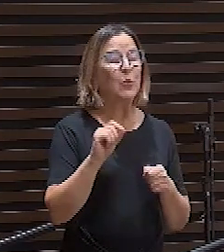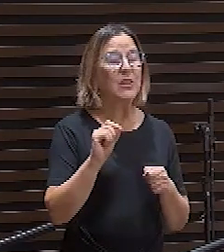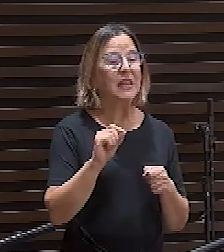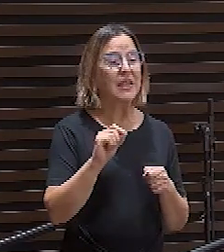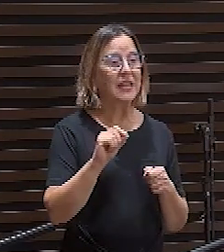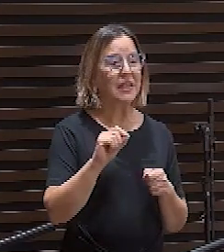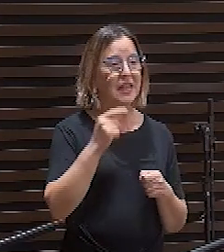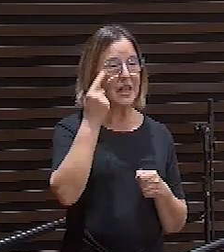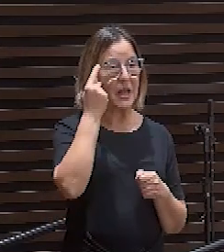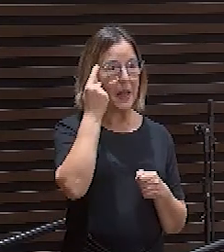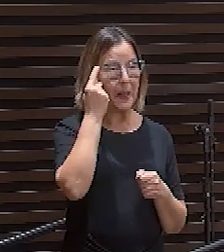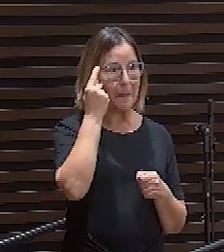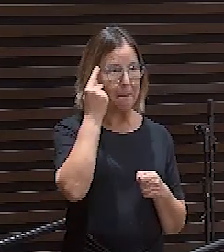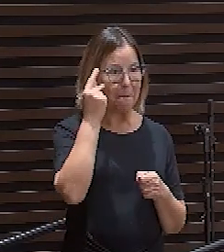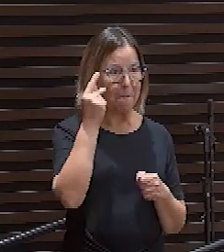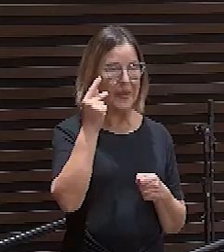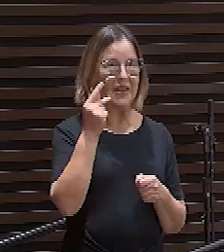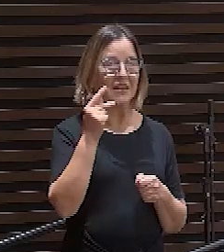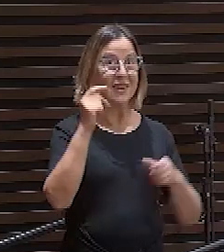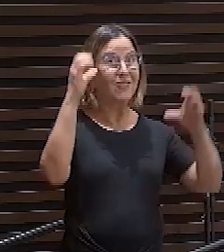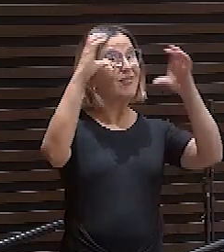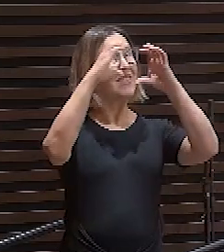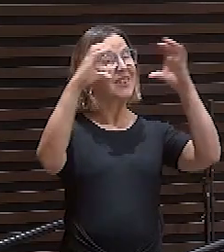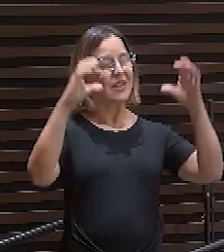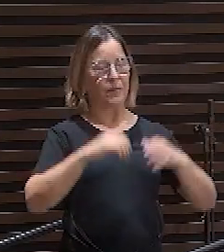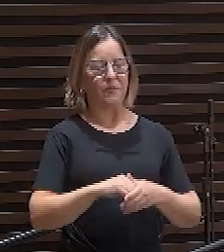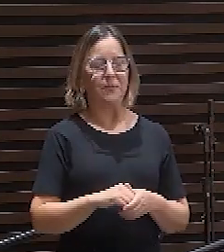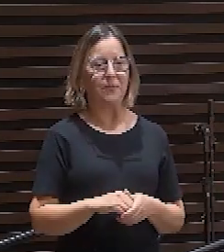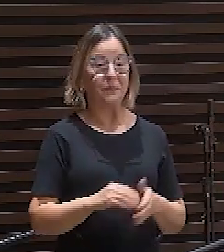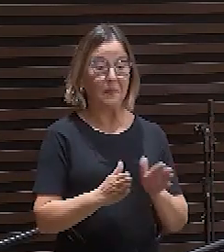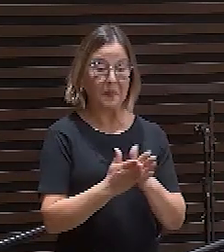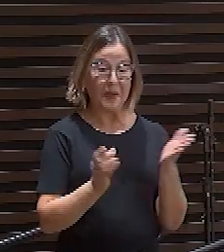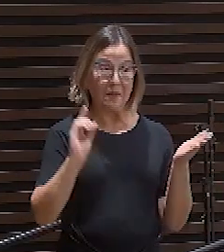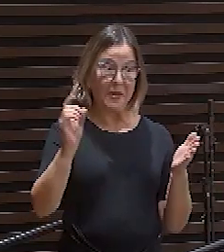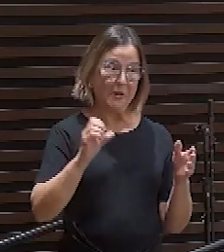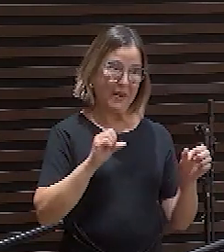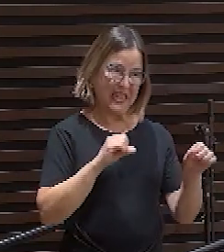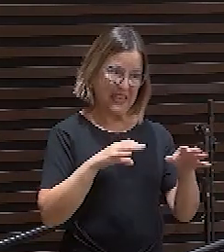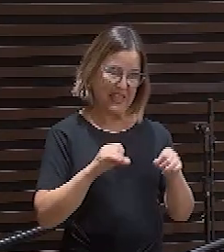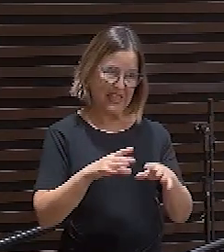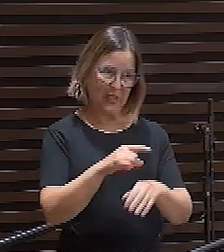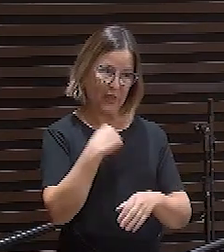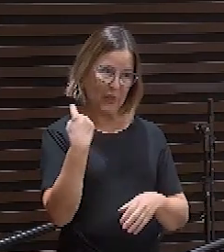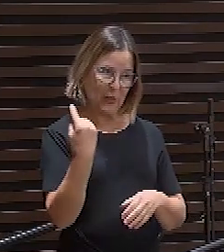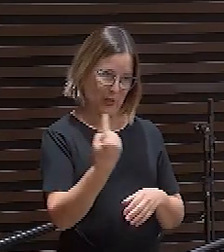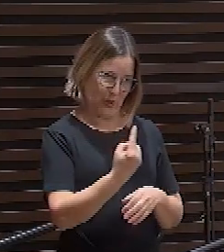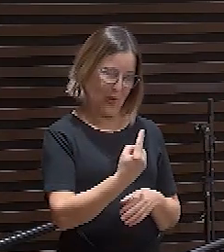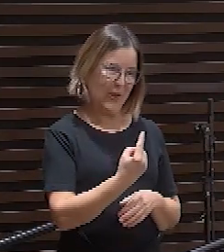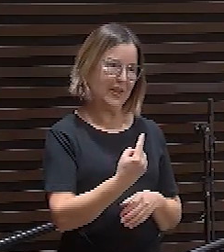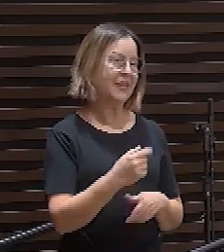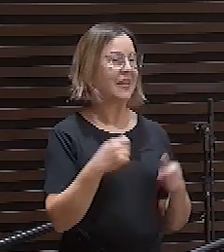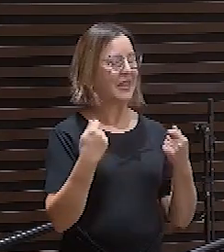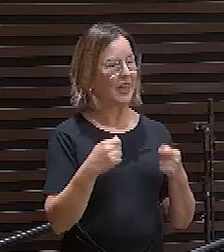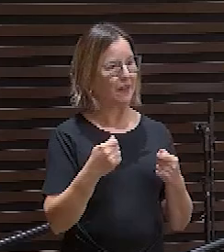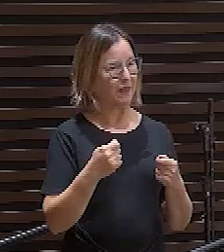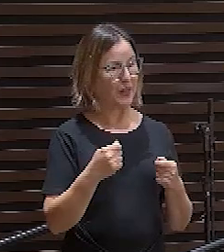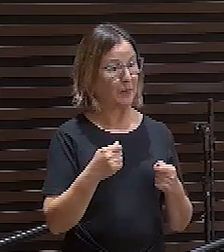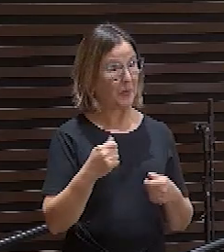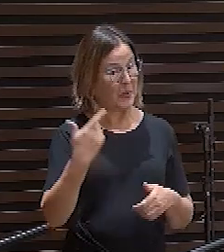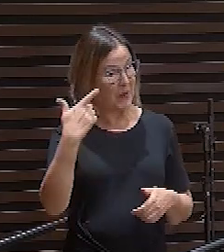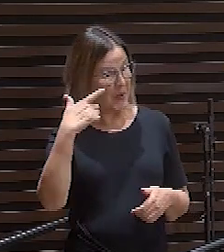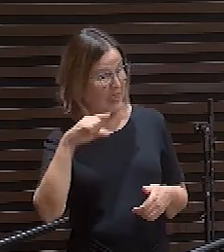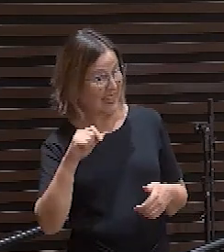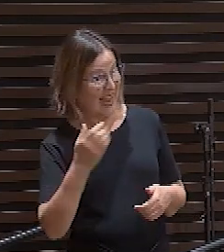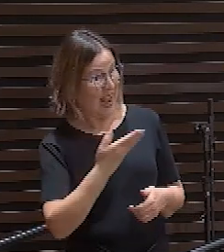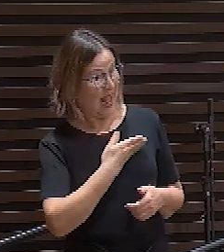A Bíblia nos ensina que nós devemos granjear amigos com dinheiro de origem iníqua. Vocês já viram esse